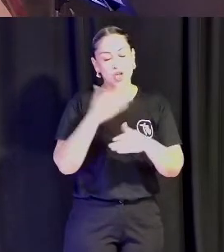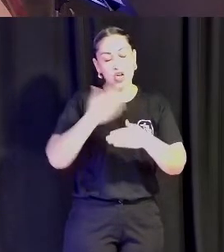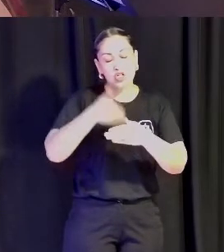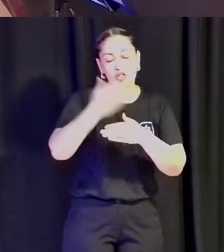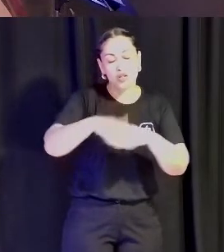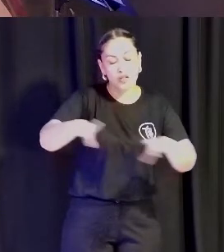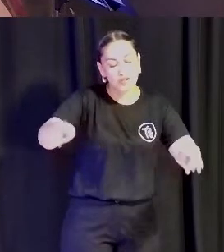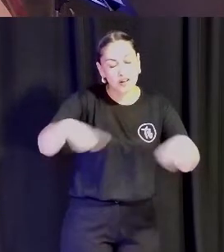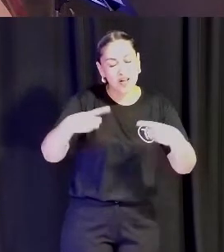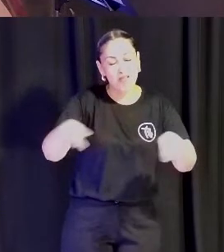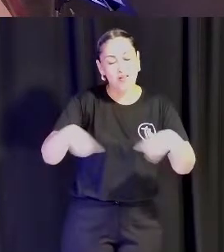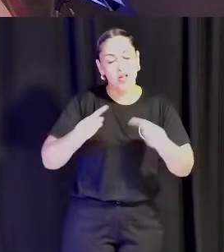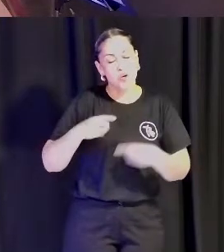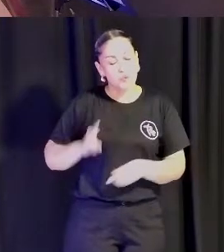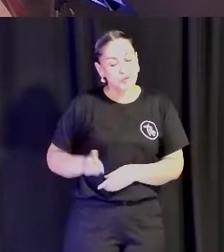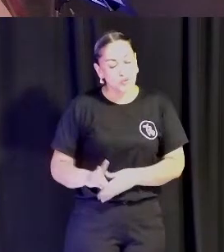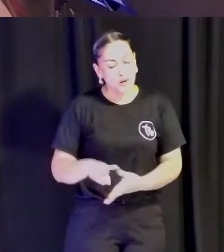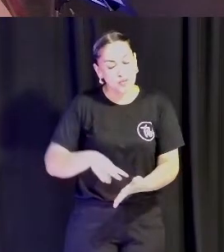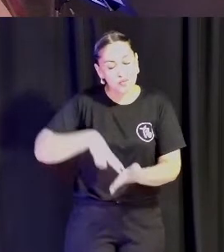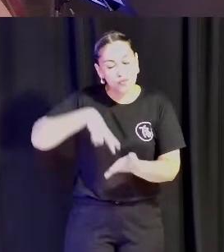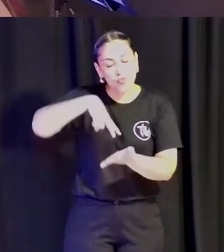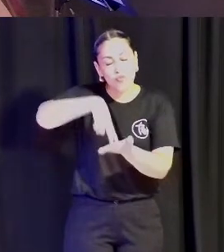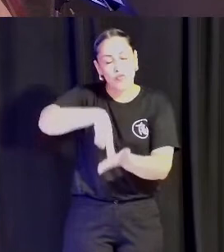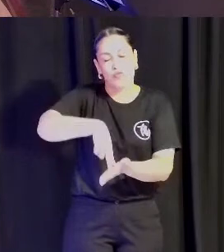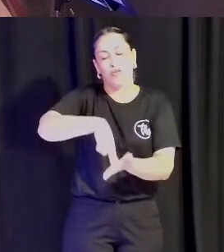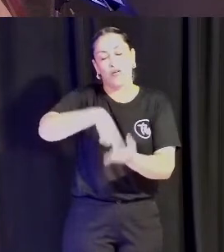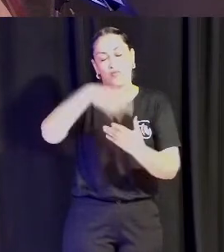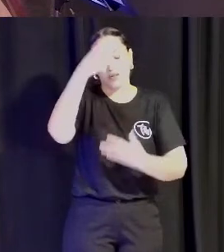a resistirmos na fé.